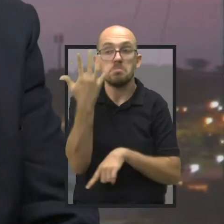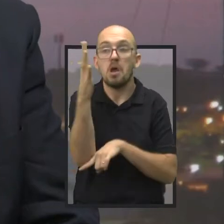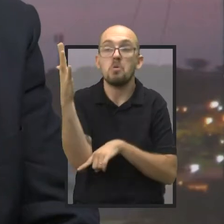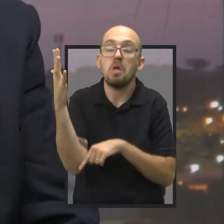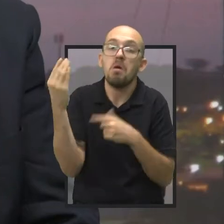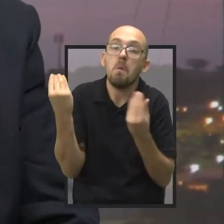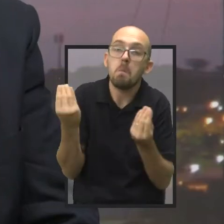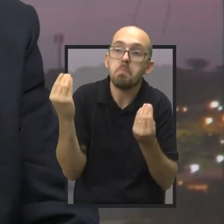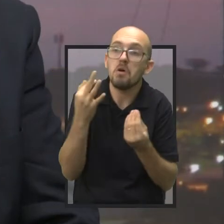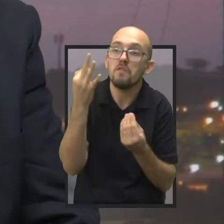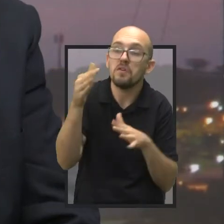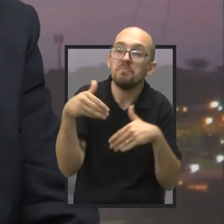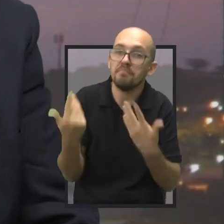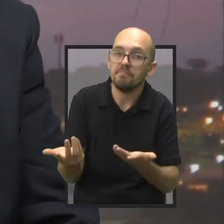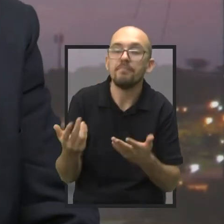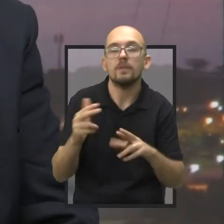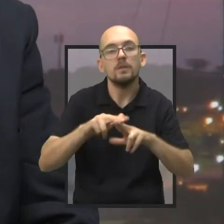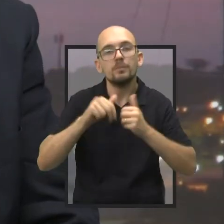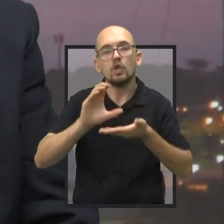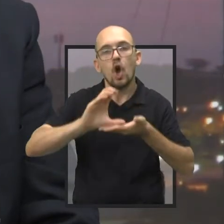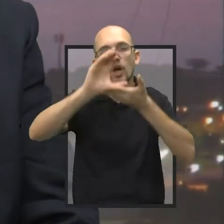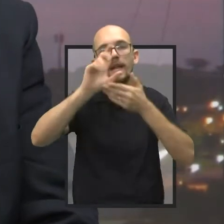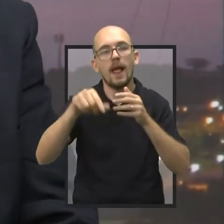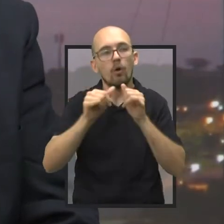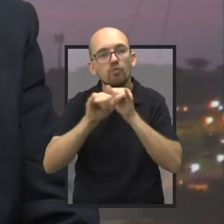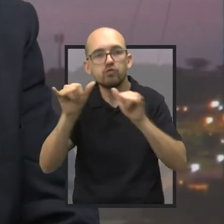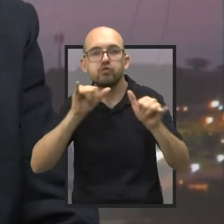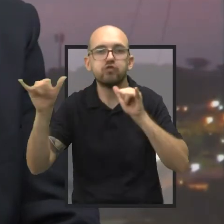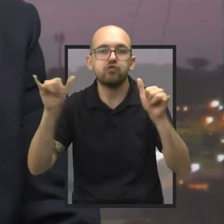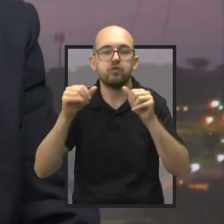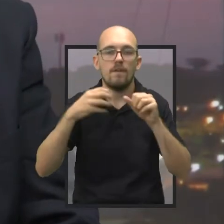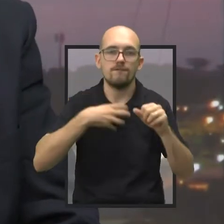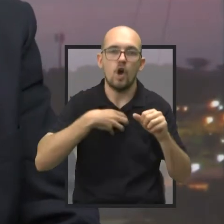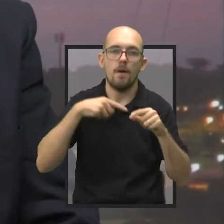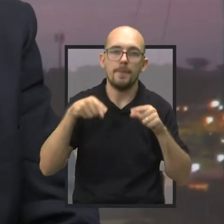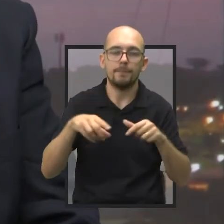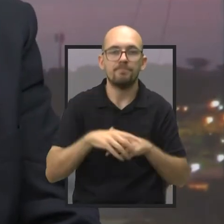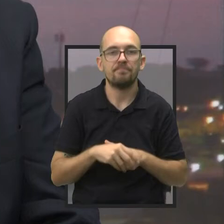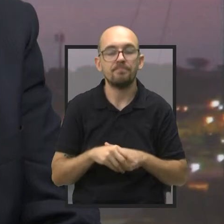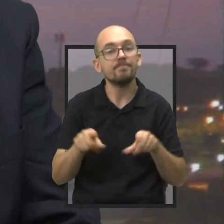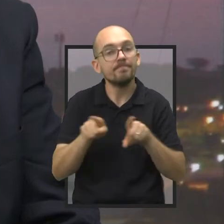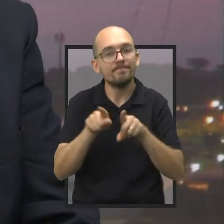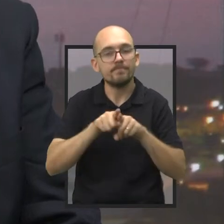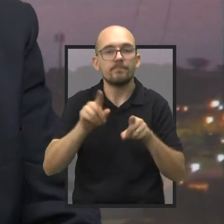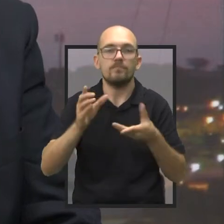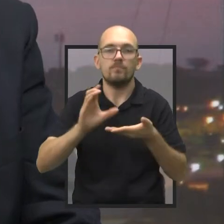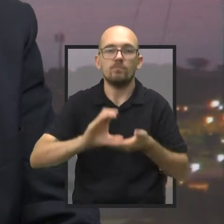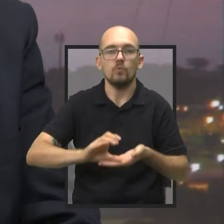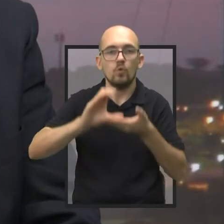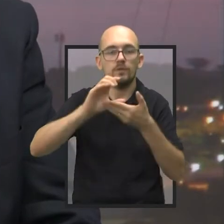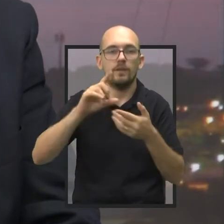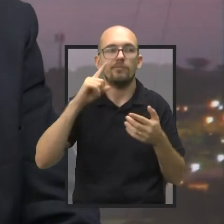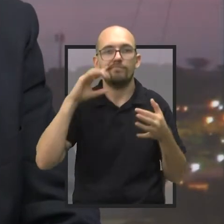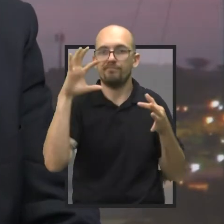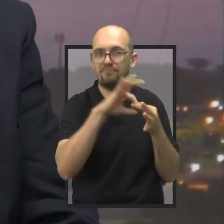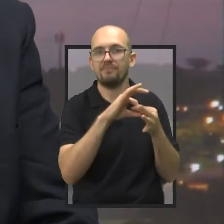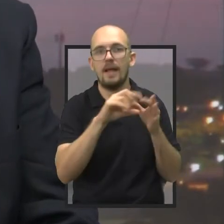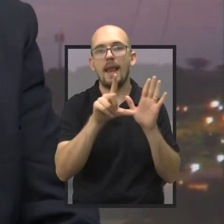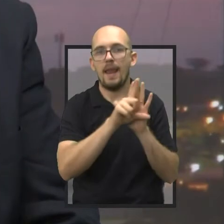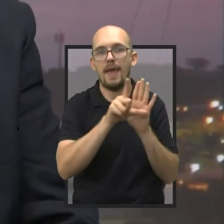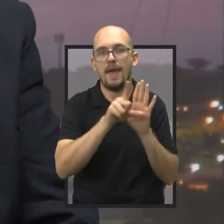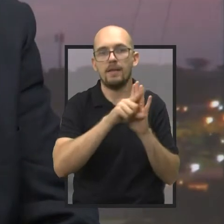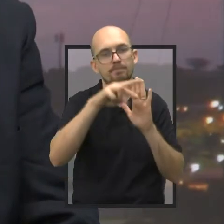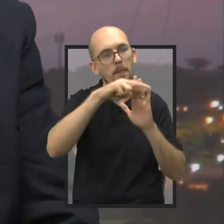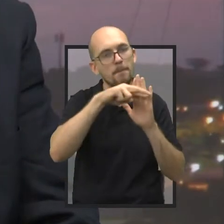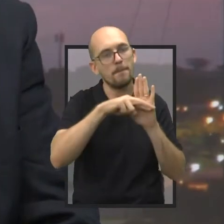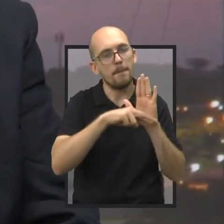Conselho ele está agindo dessa forma. Também o Conselho ele segue para regulamentar a lei, e compete a